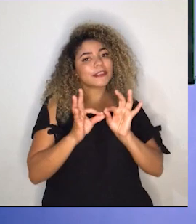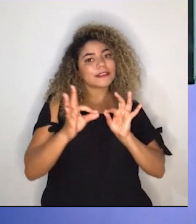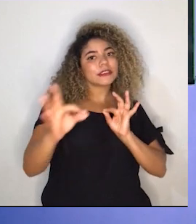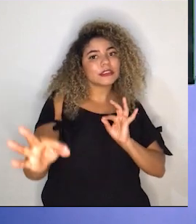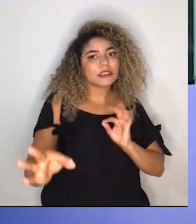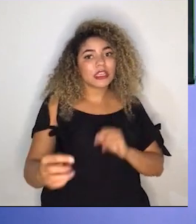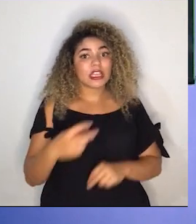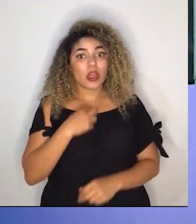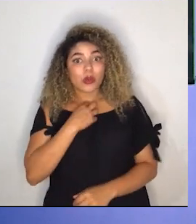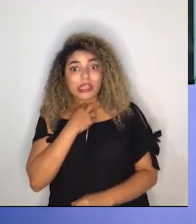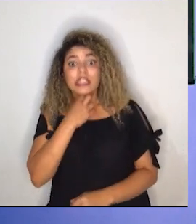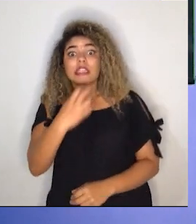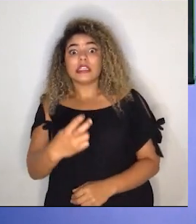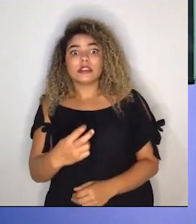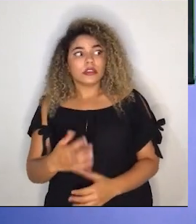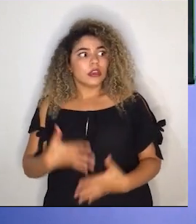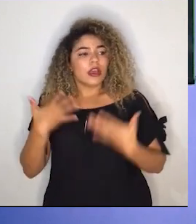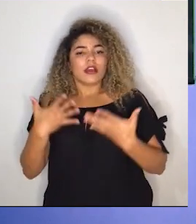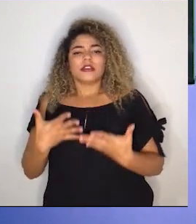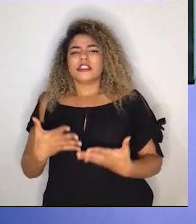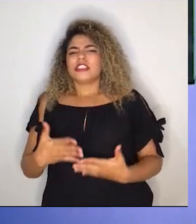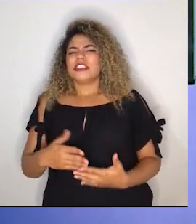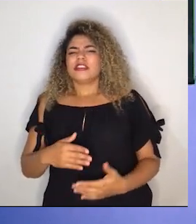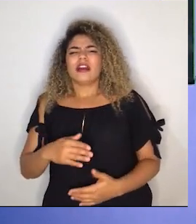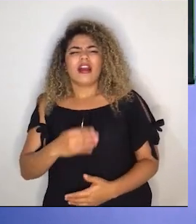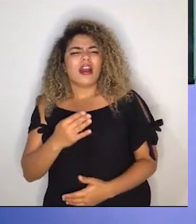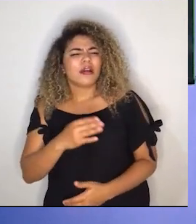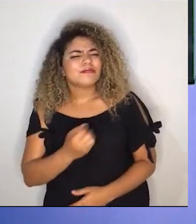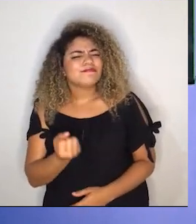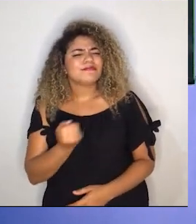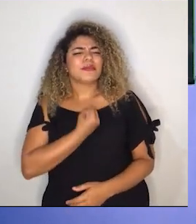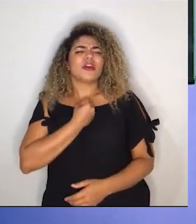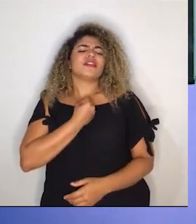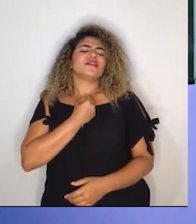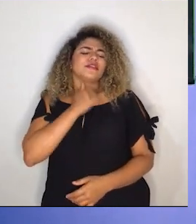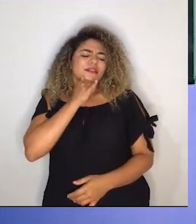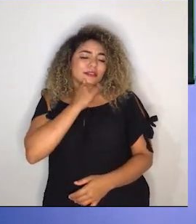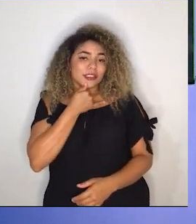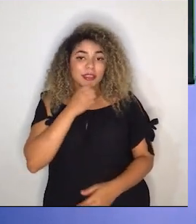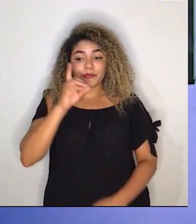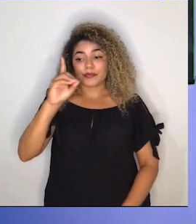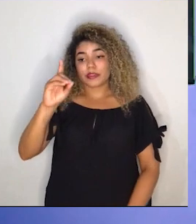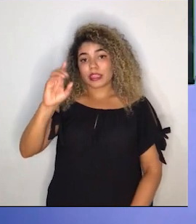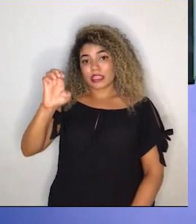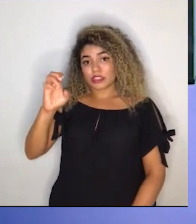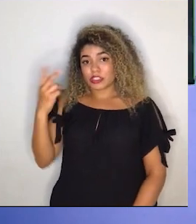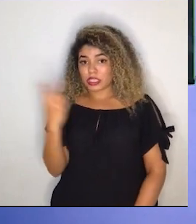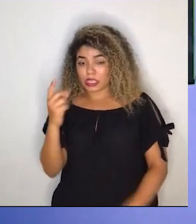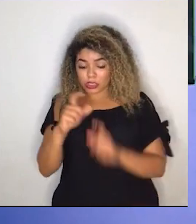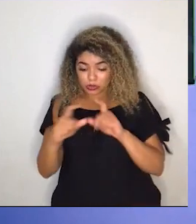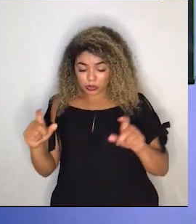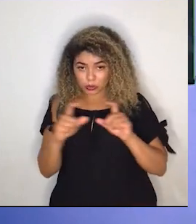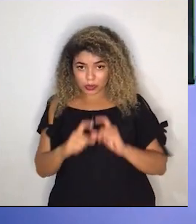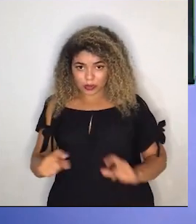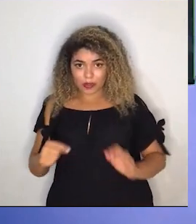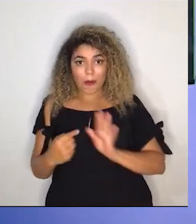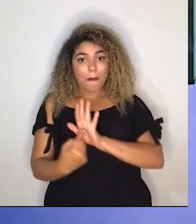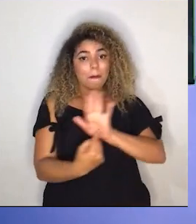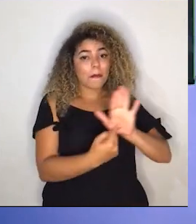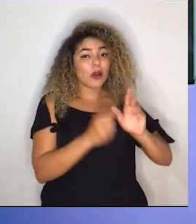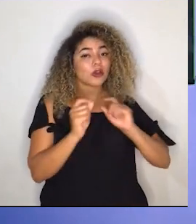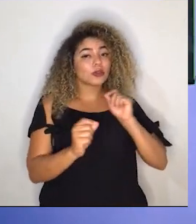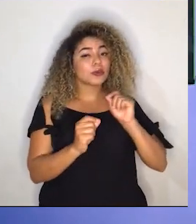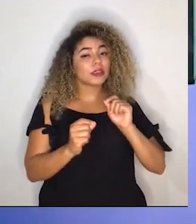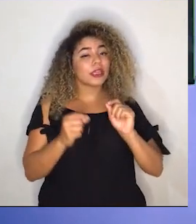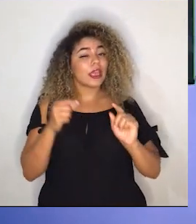Deu um grito de espanto. Morre de desgosto. Temos a preposição de, nessas duas frases, indicando